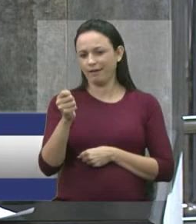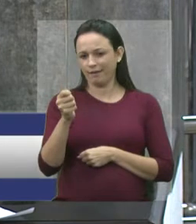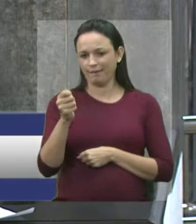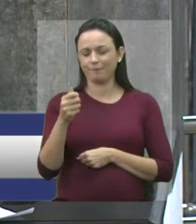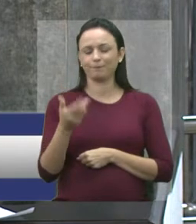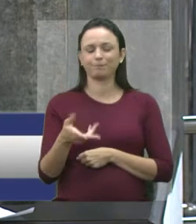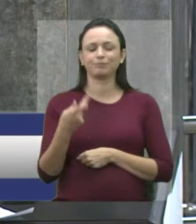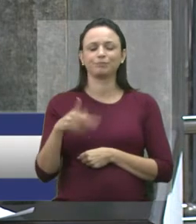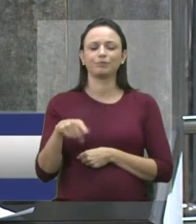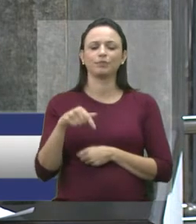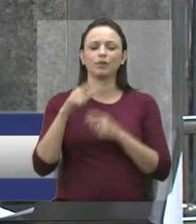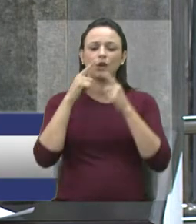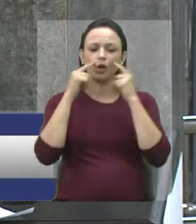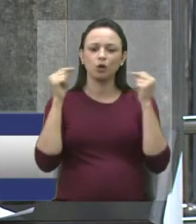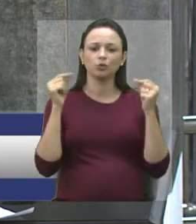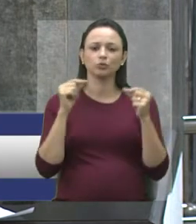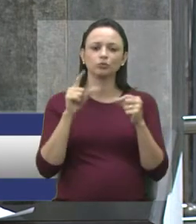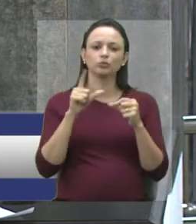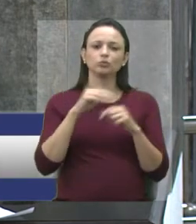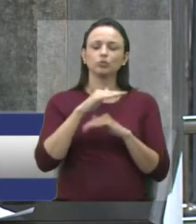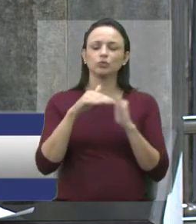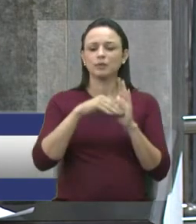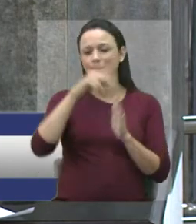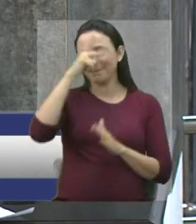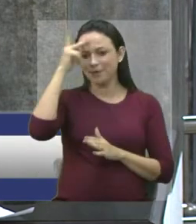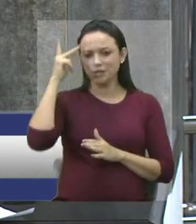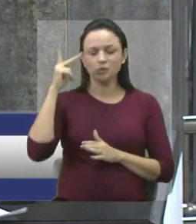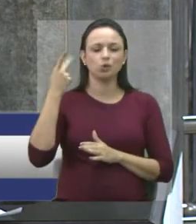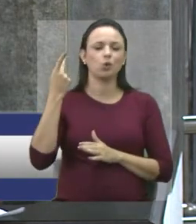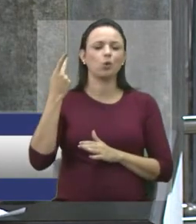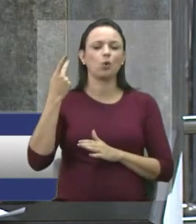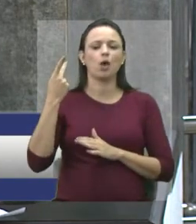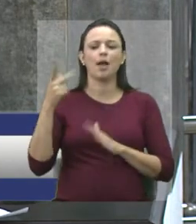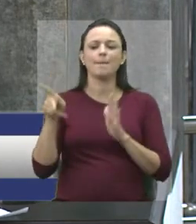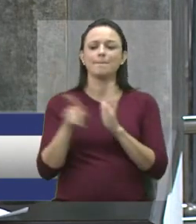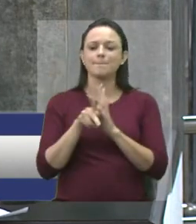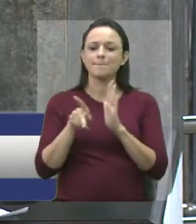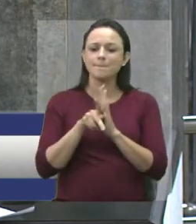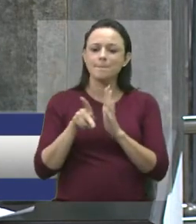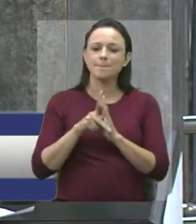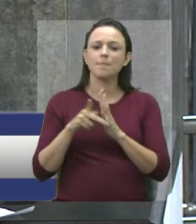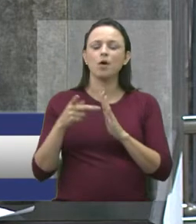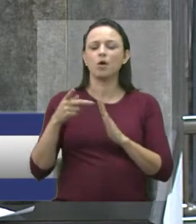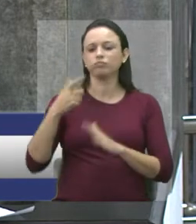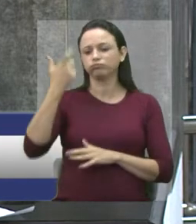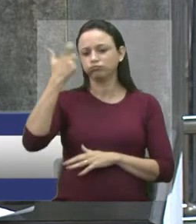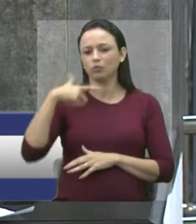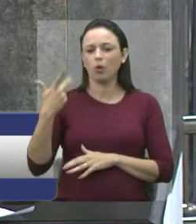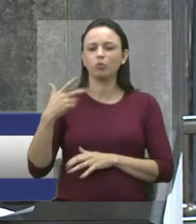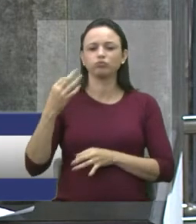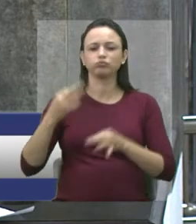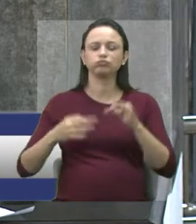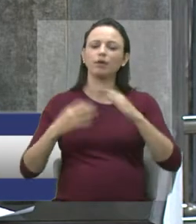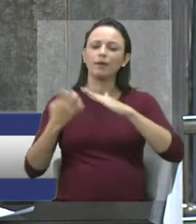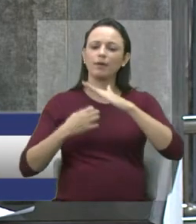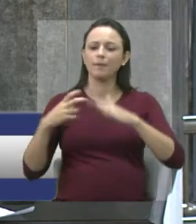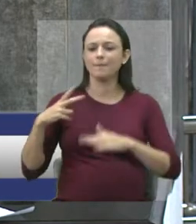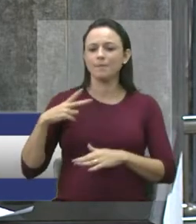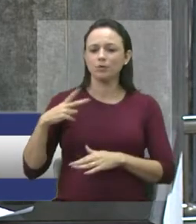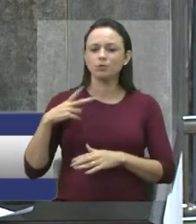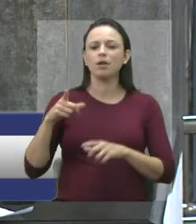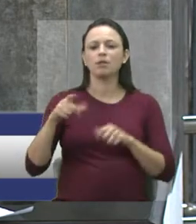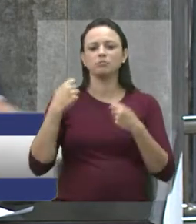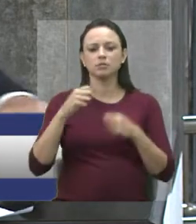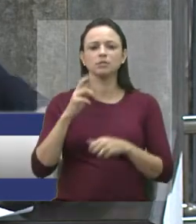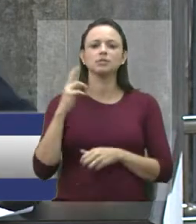Jaú, todas as pessoas físicas ou jurídicas contratadas pelo Poder Executivo têm obrigação de responder